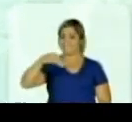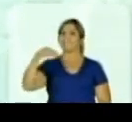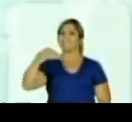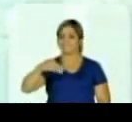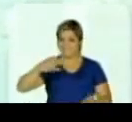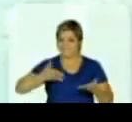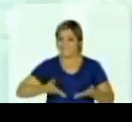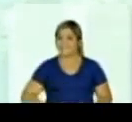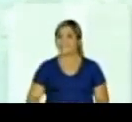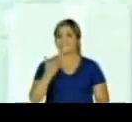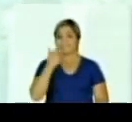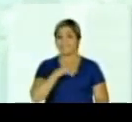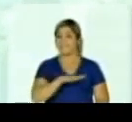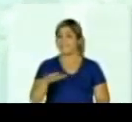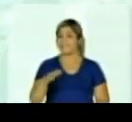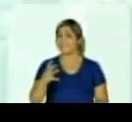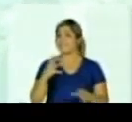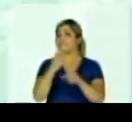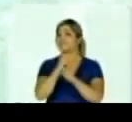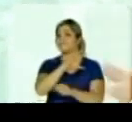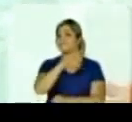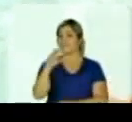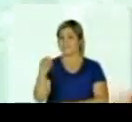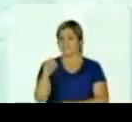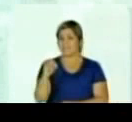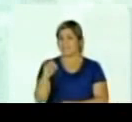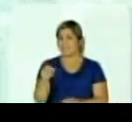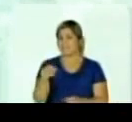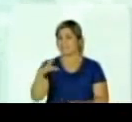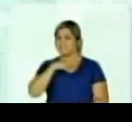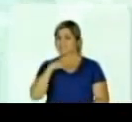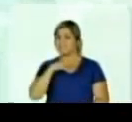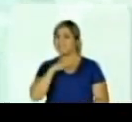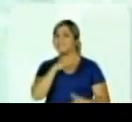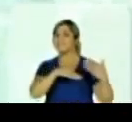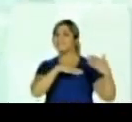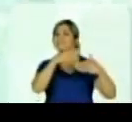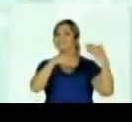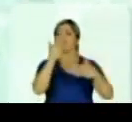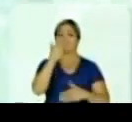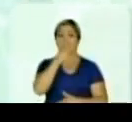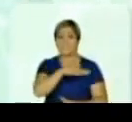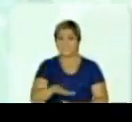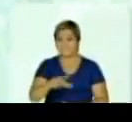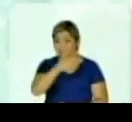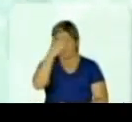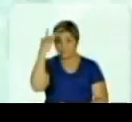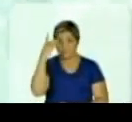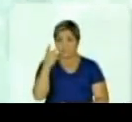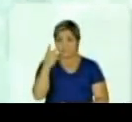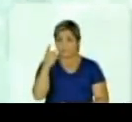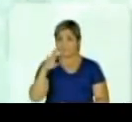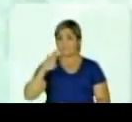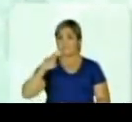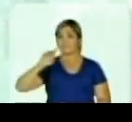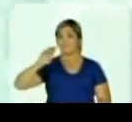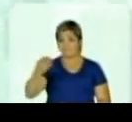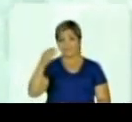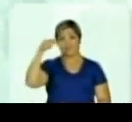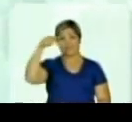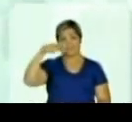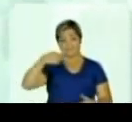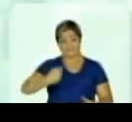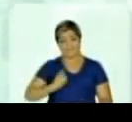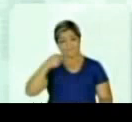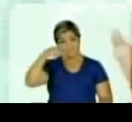10. São Paulo é grande, São Paulo gigante, de povo valente, de toda raça, de